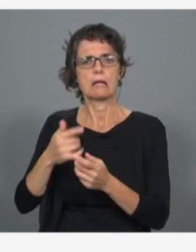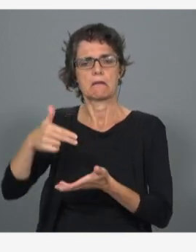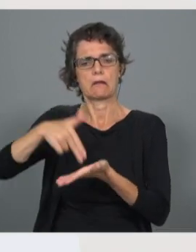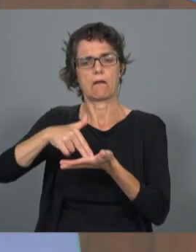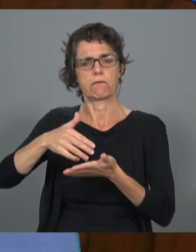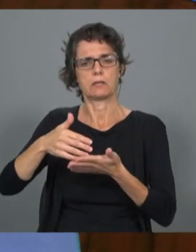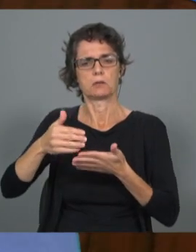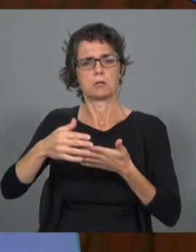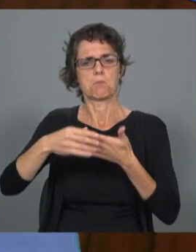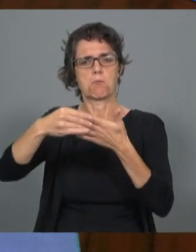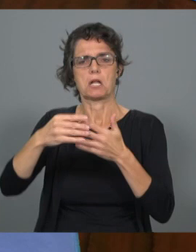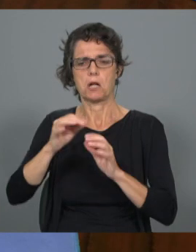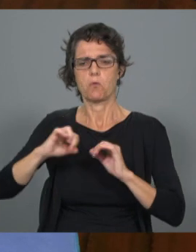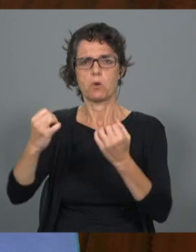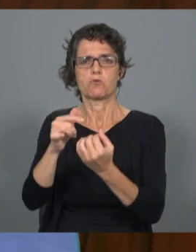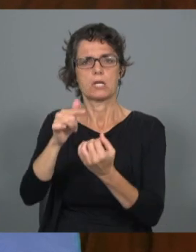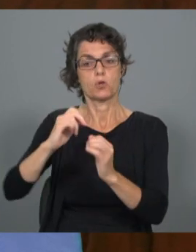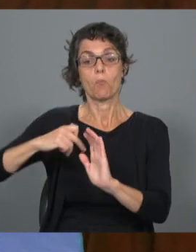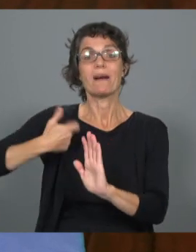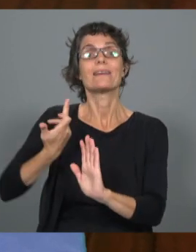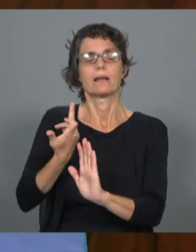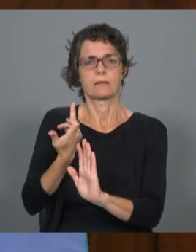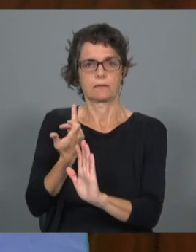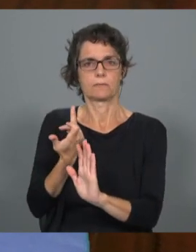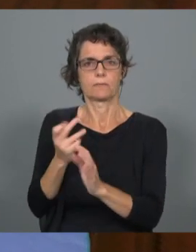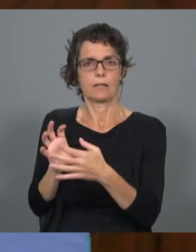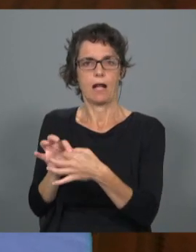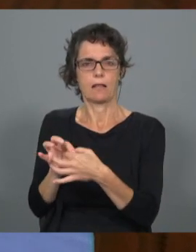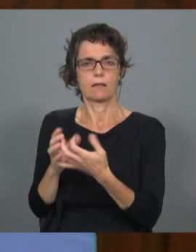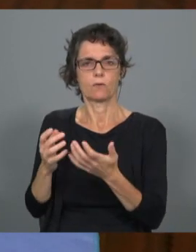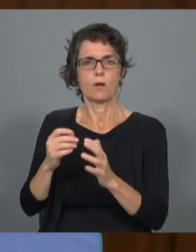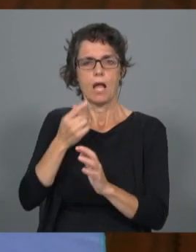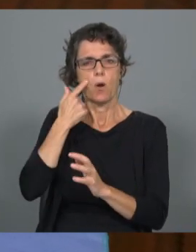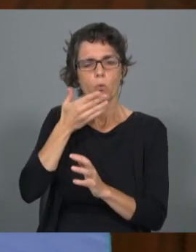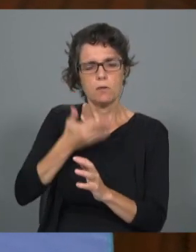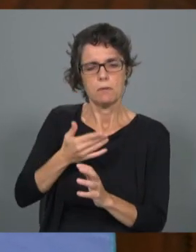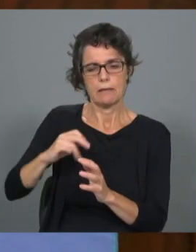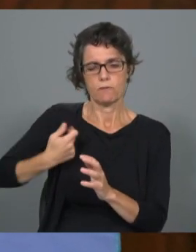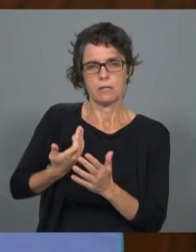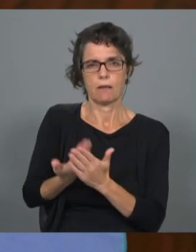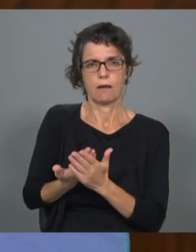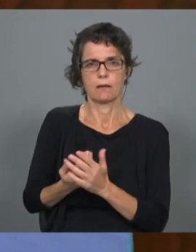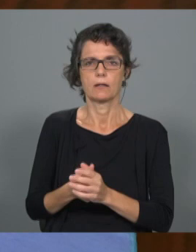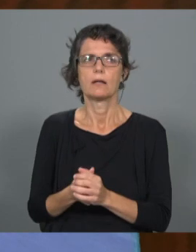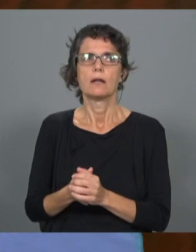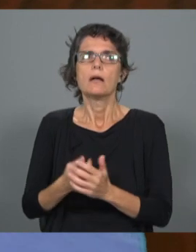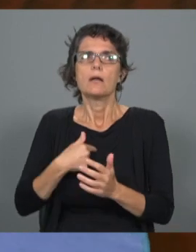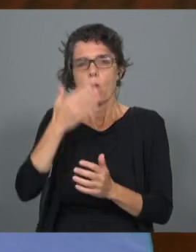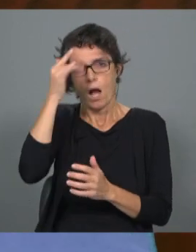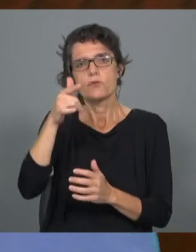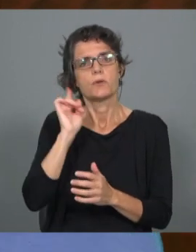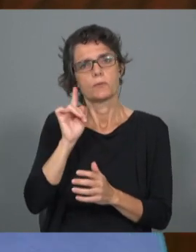sociedade. É tida como das maiores riquezas, a sabedoria. E eu creio que ainda hoje deveria ser tida como tal. Nós